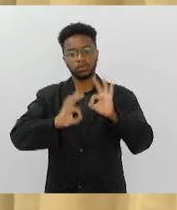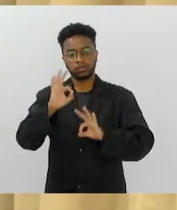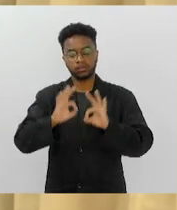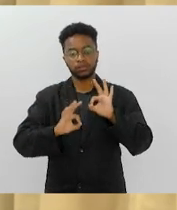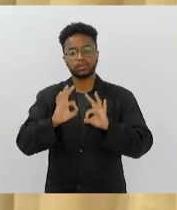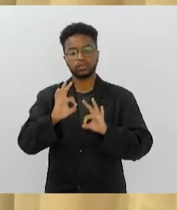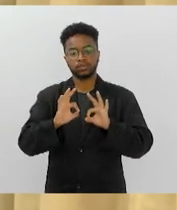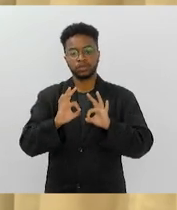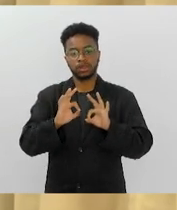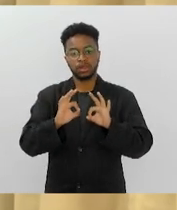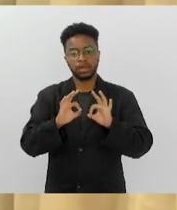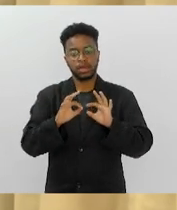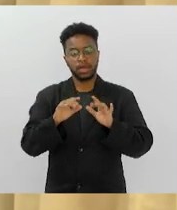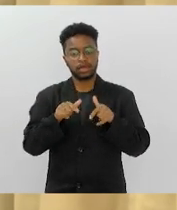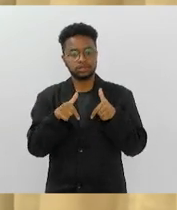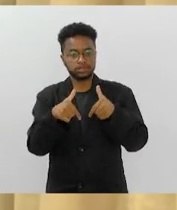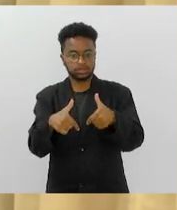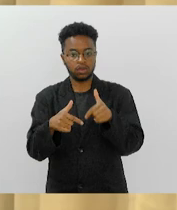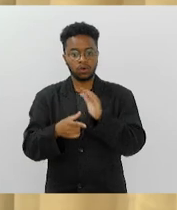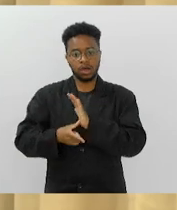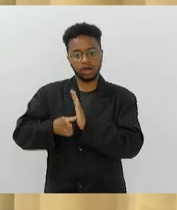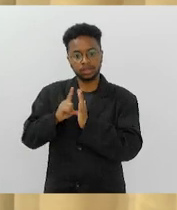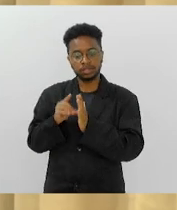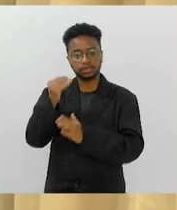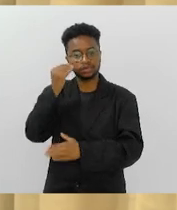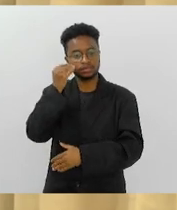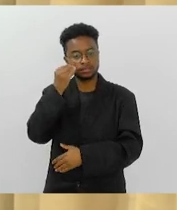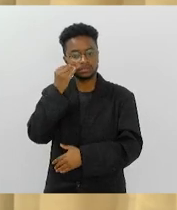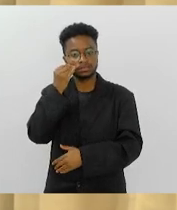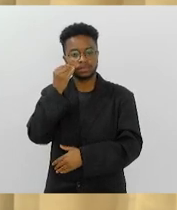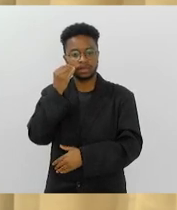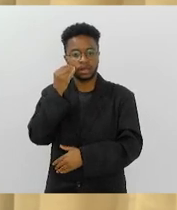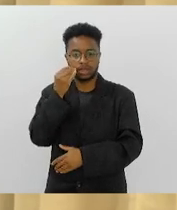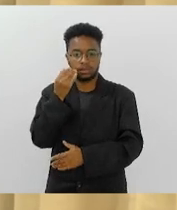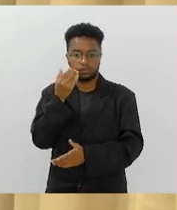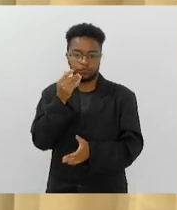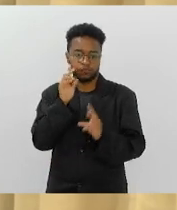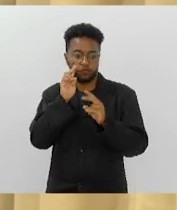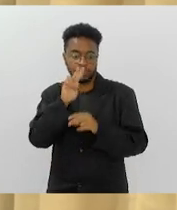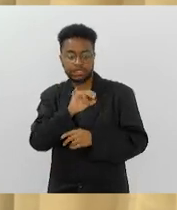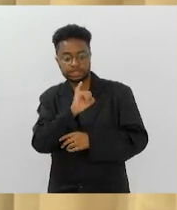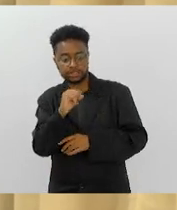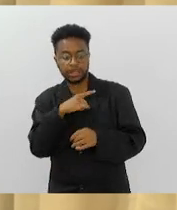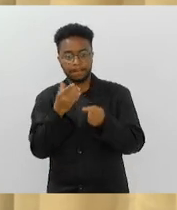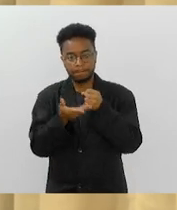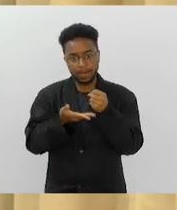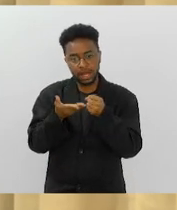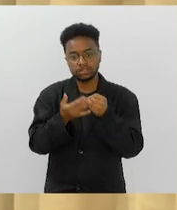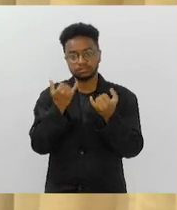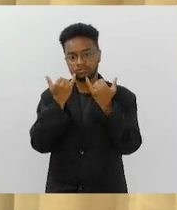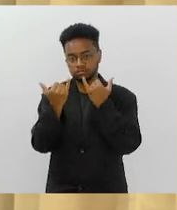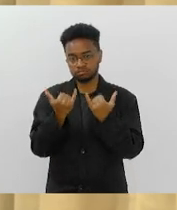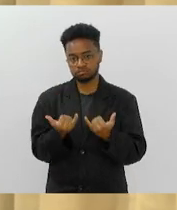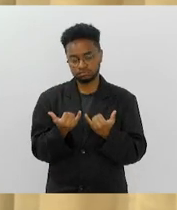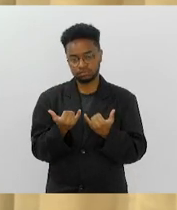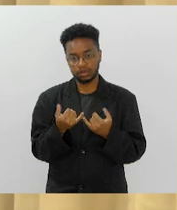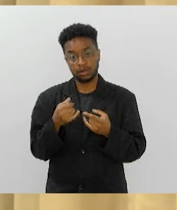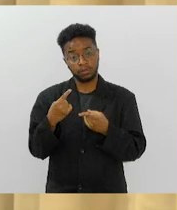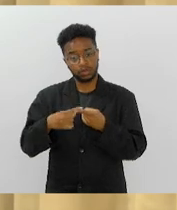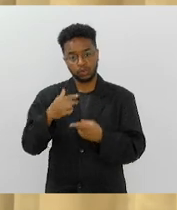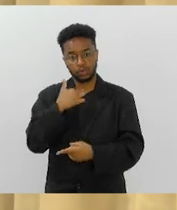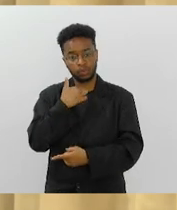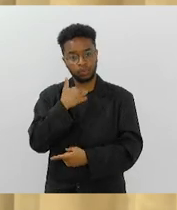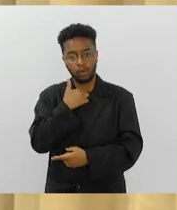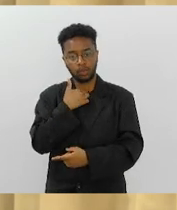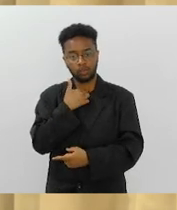diligências prévias para atestar que há um mínimo de fundamento naquele dado de inteligência, né? Até porque a gente não pode usar o